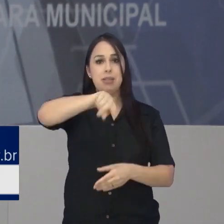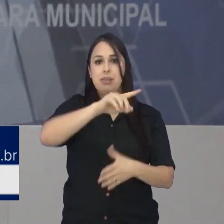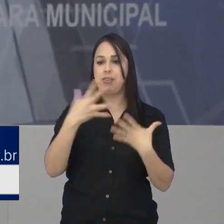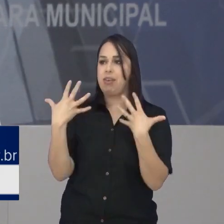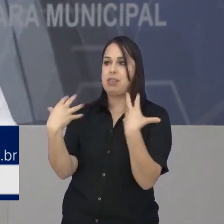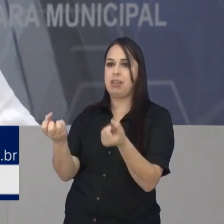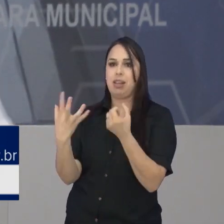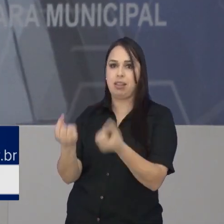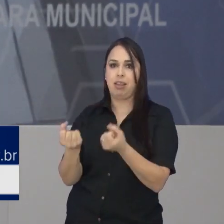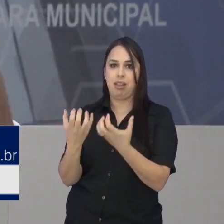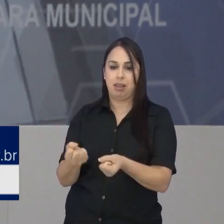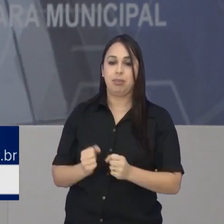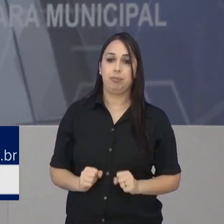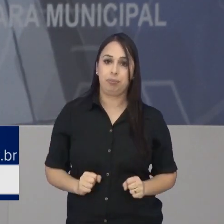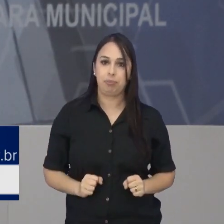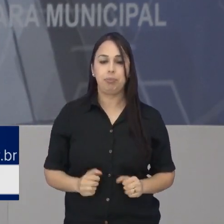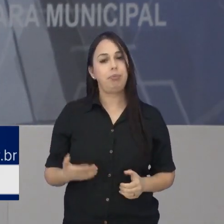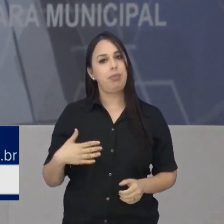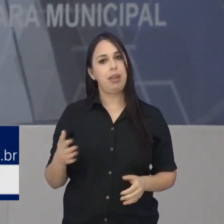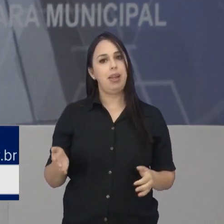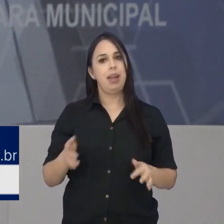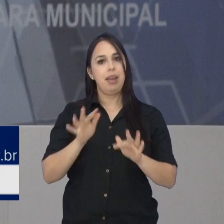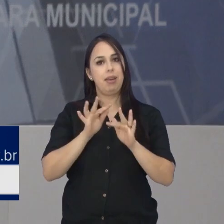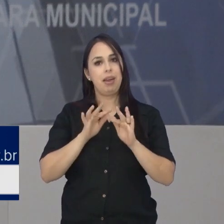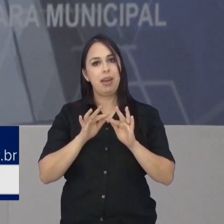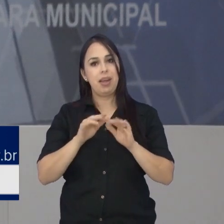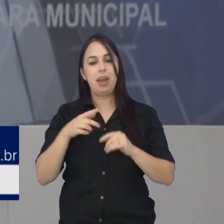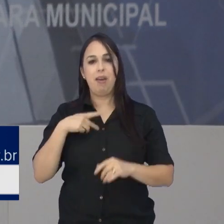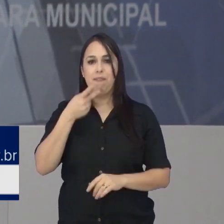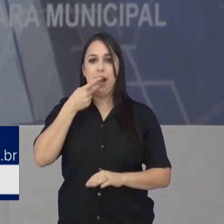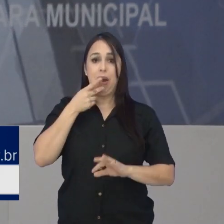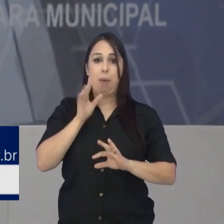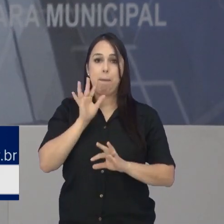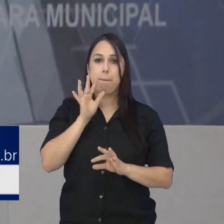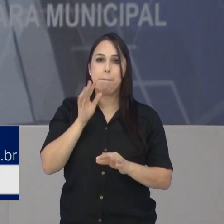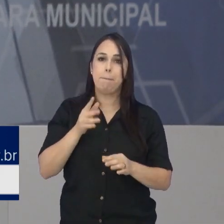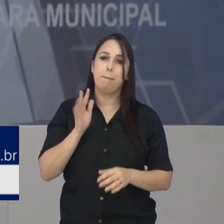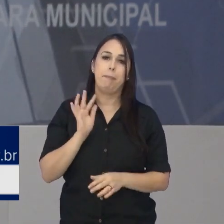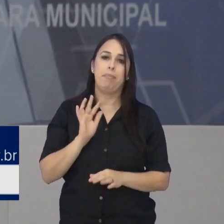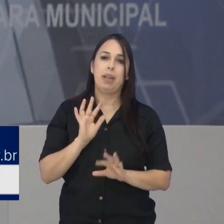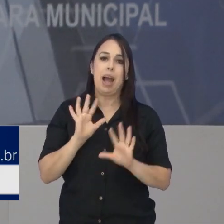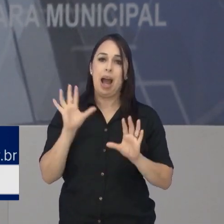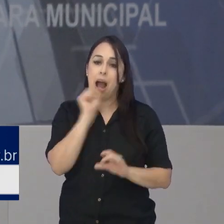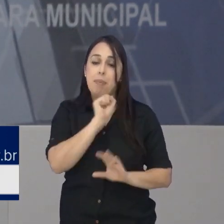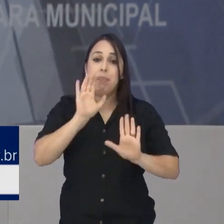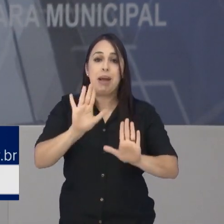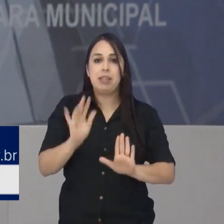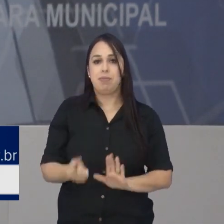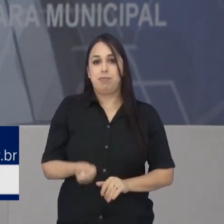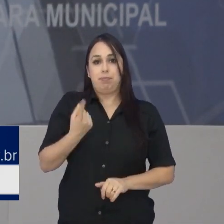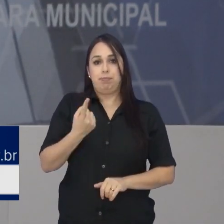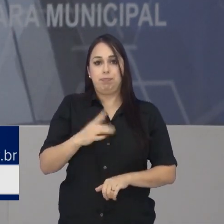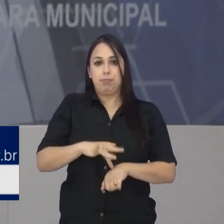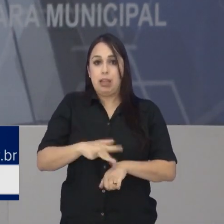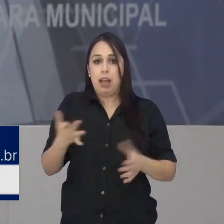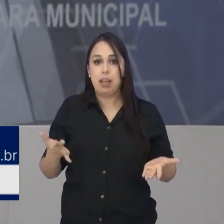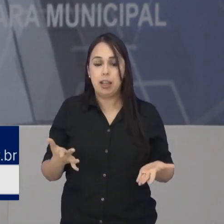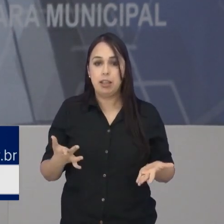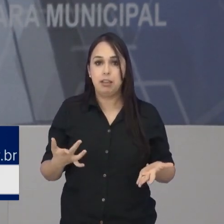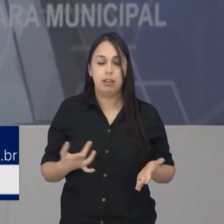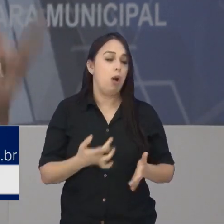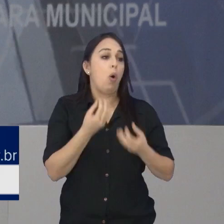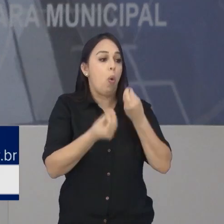Então, assim, a minha fala é breve, mas indignada mais uma vez com a situação e com a maneira que está